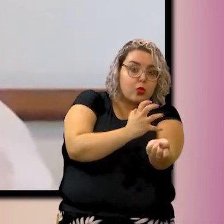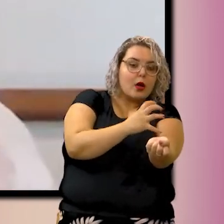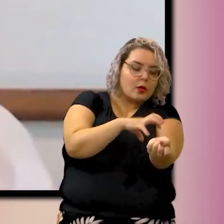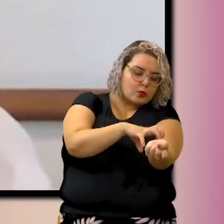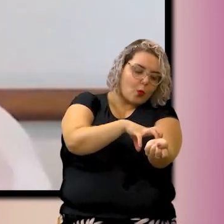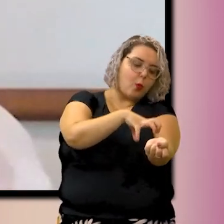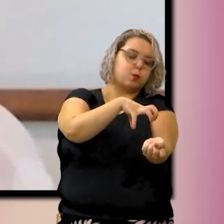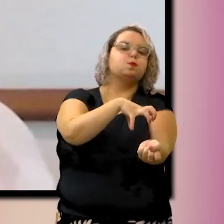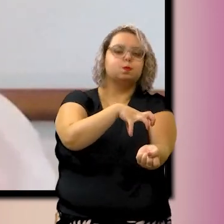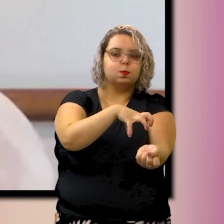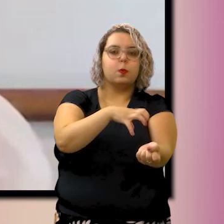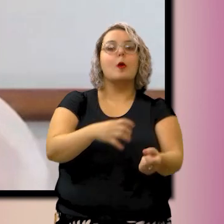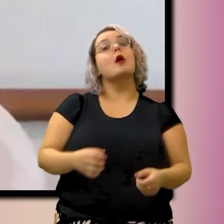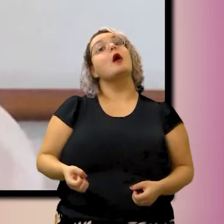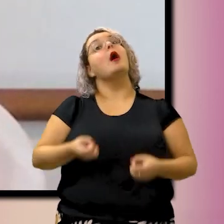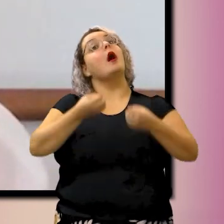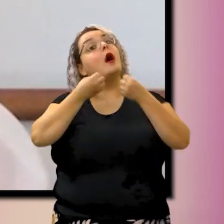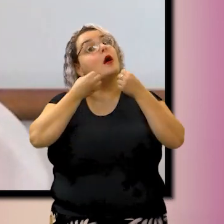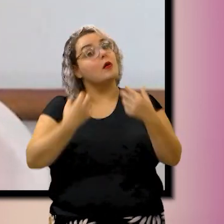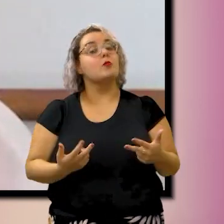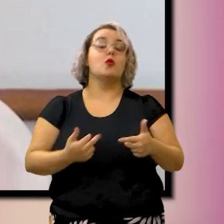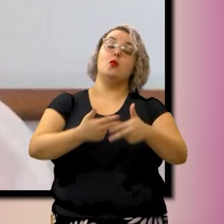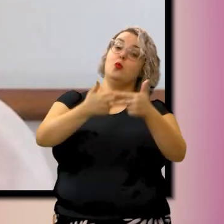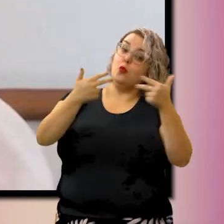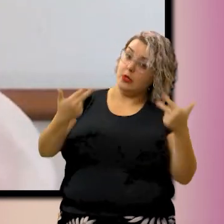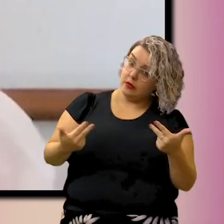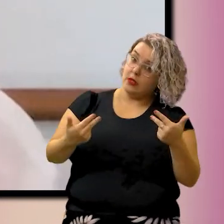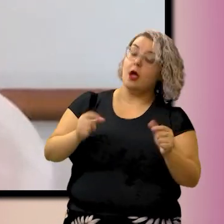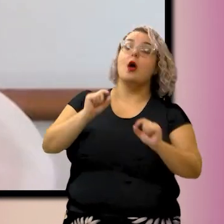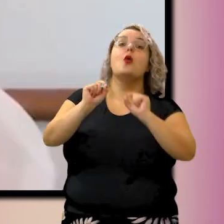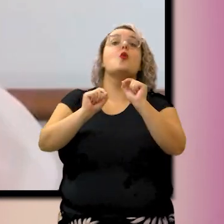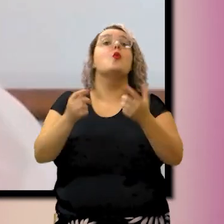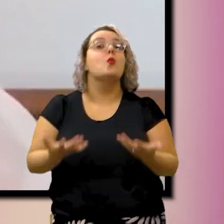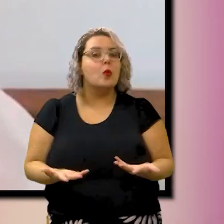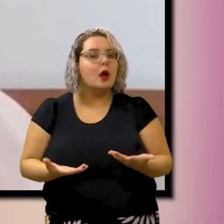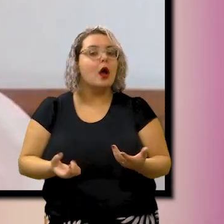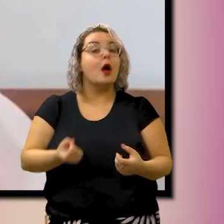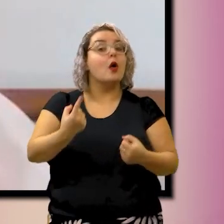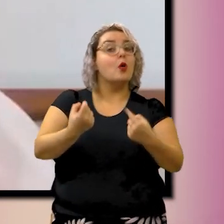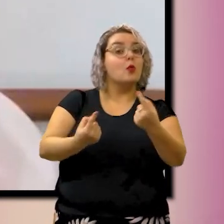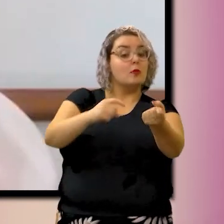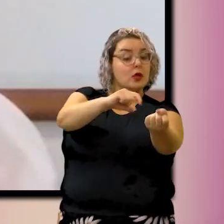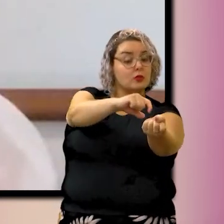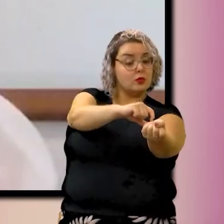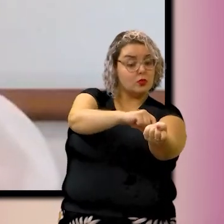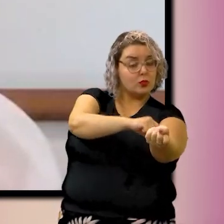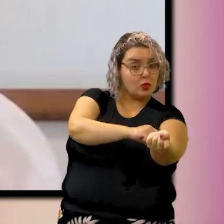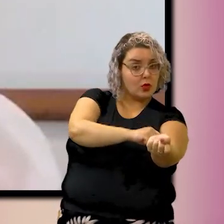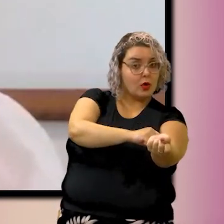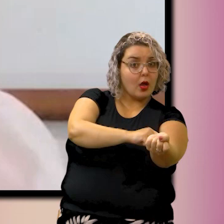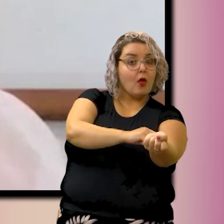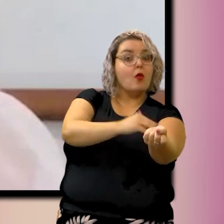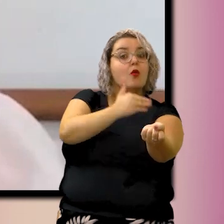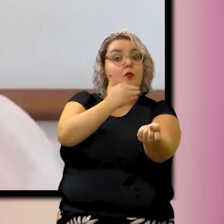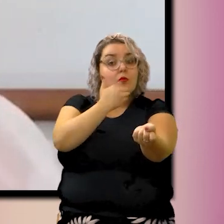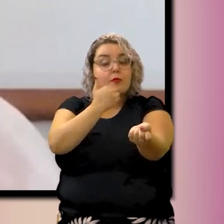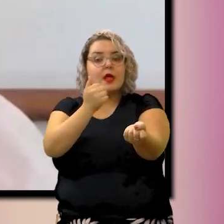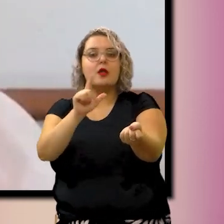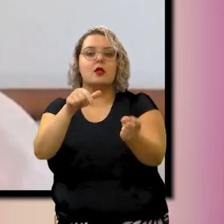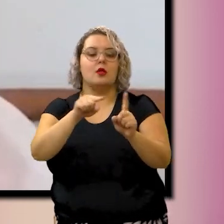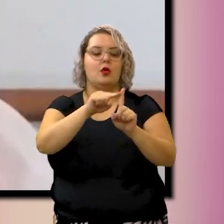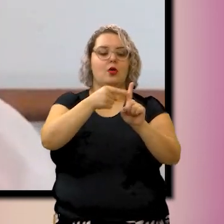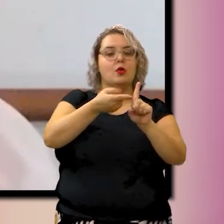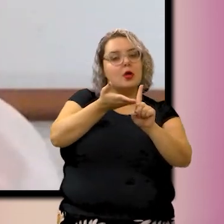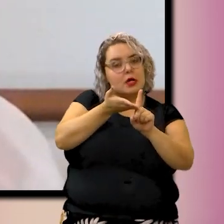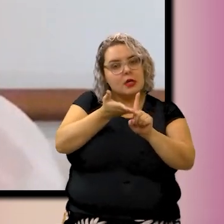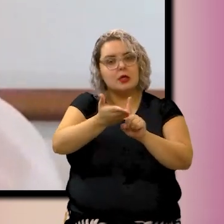à formação de varizes. A boa notícia é que algumas dessas veias e desses vasinhos vão melhorar depois